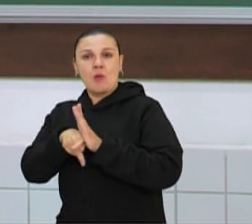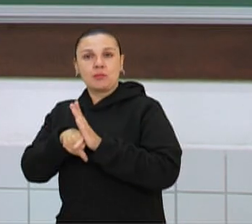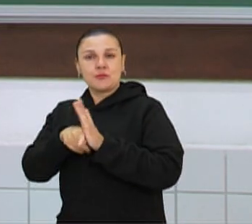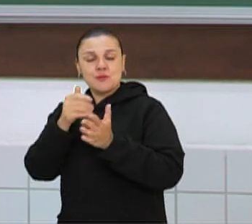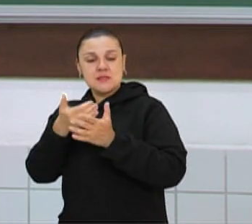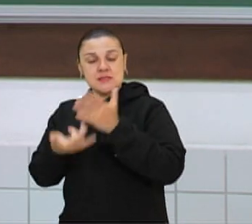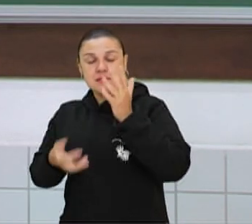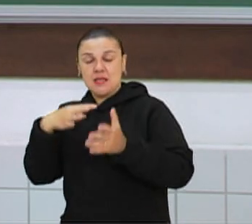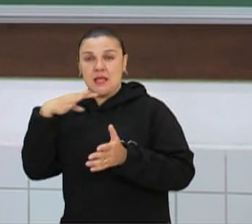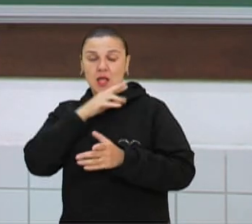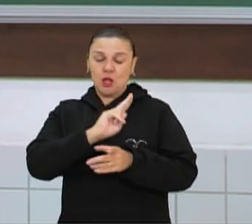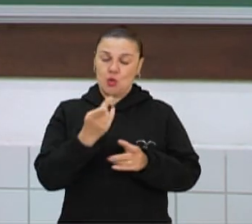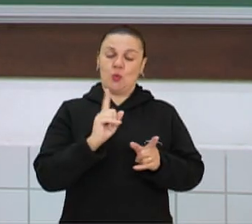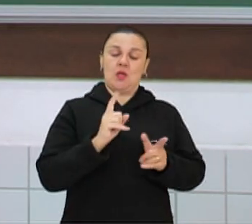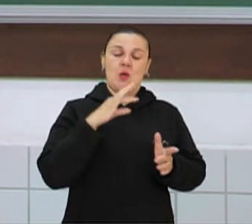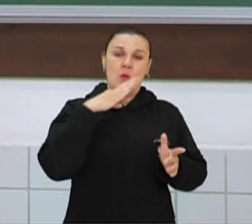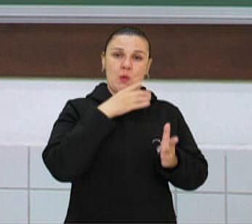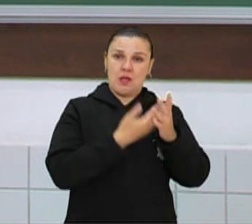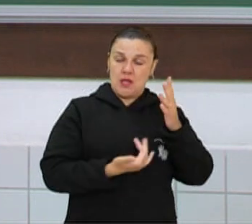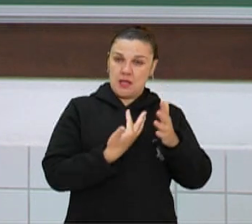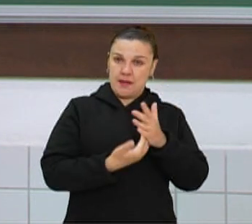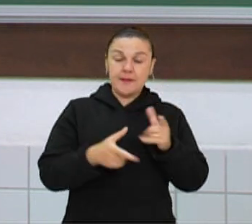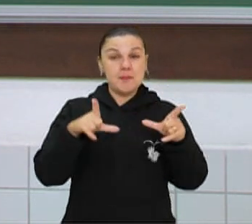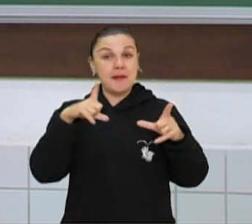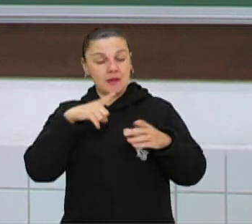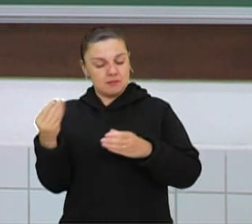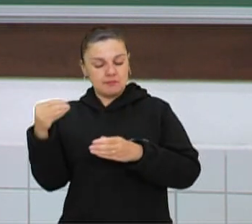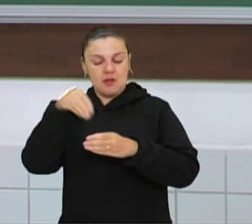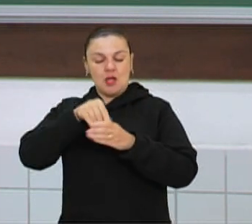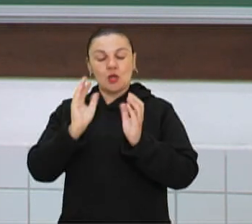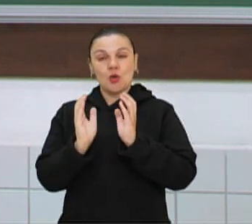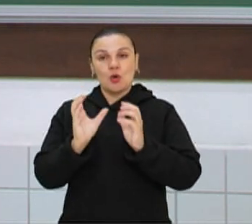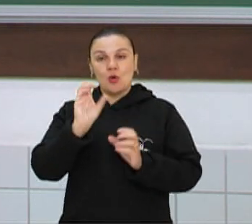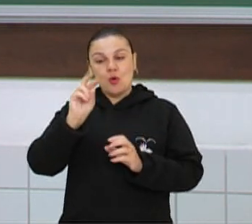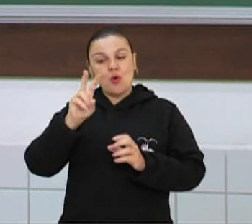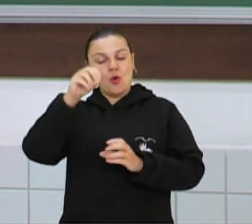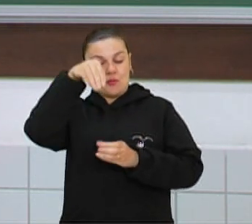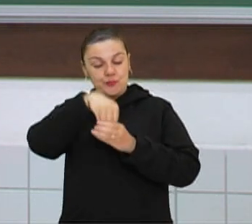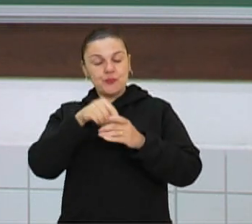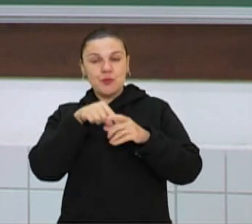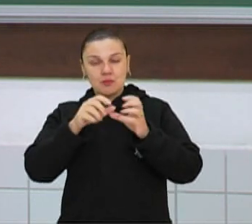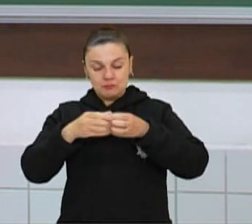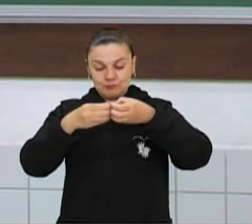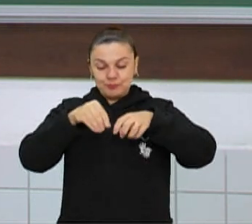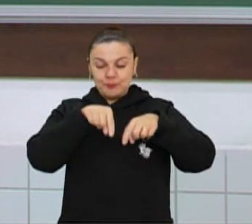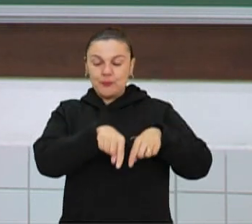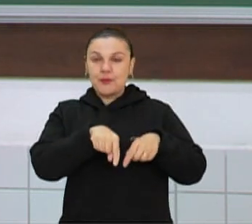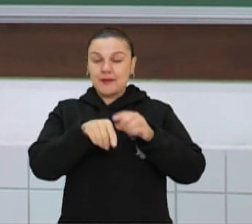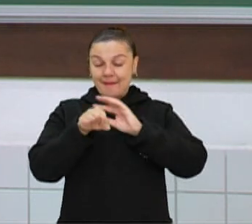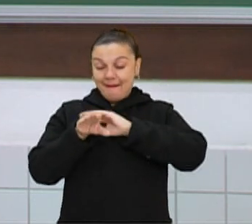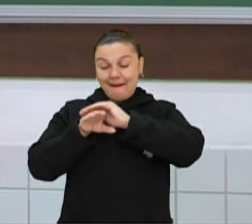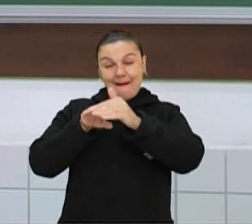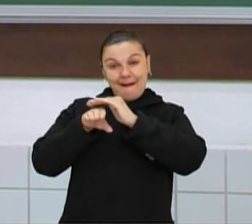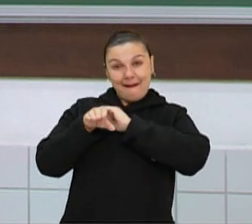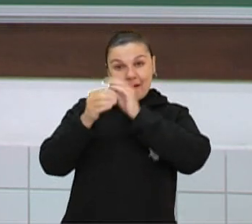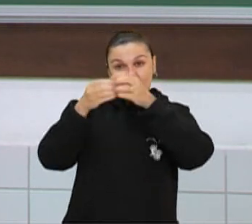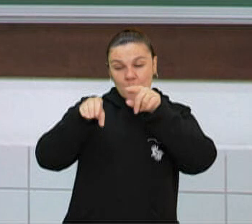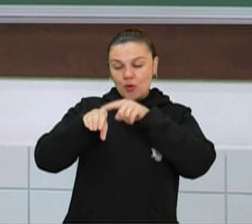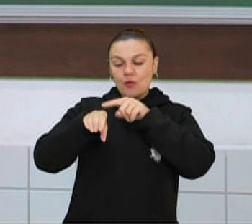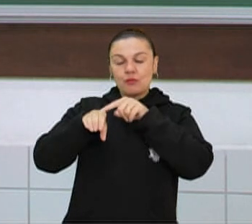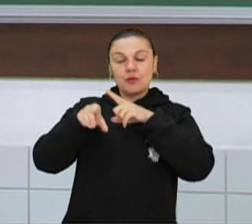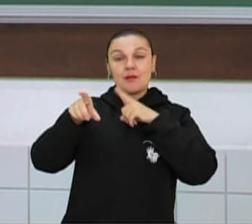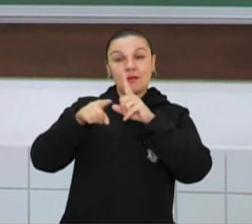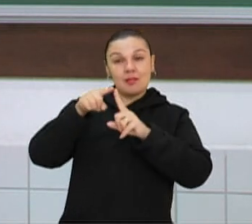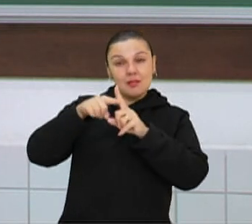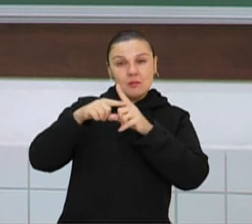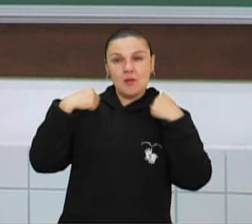dos isótopos que contém nos ovos desses indivíduos aí, tá? Para saber, na casca desses ovos, para saber se a